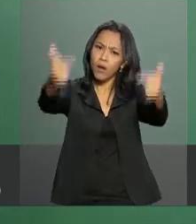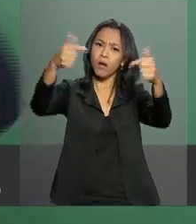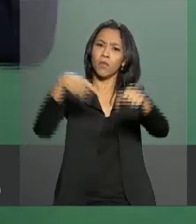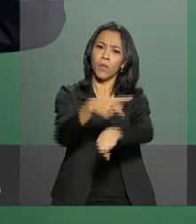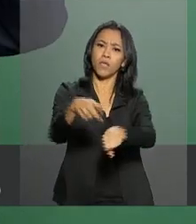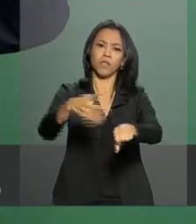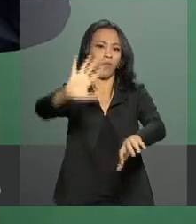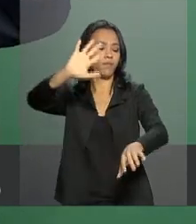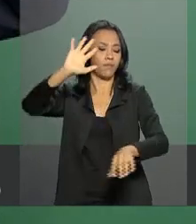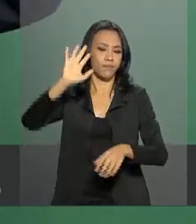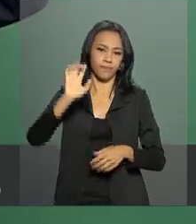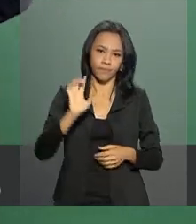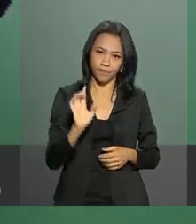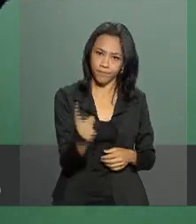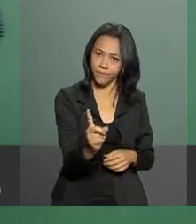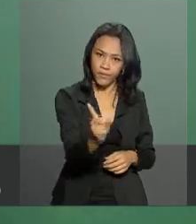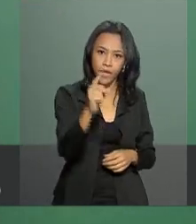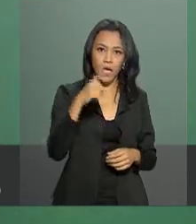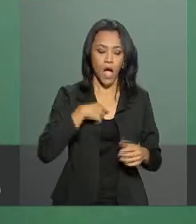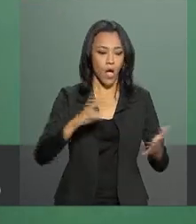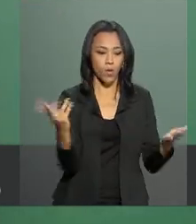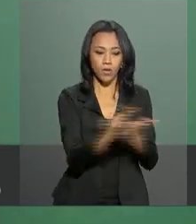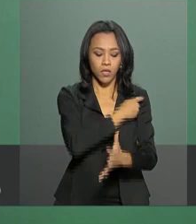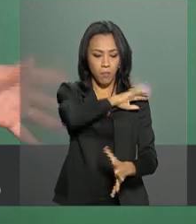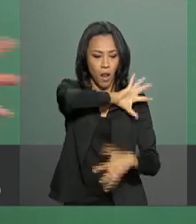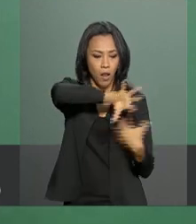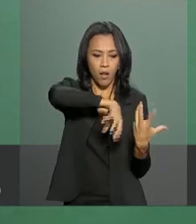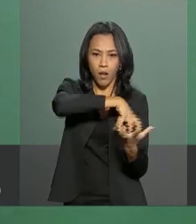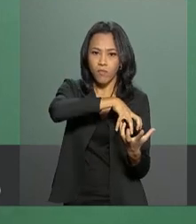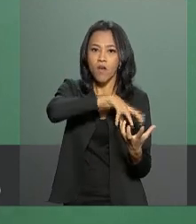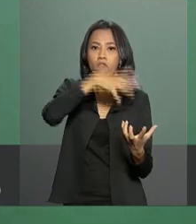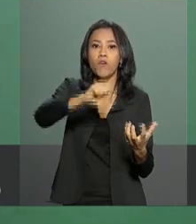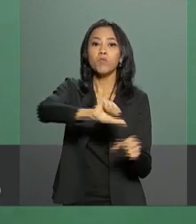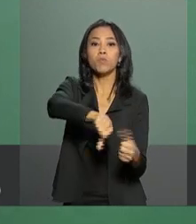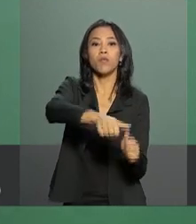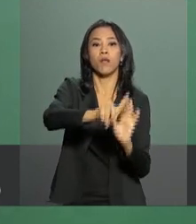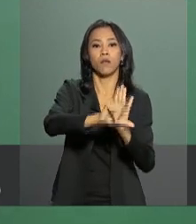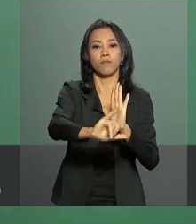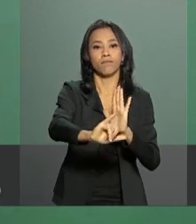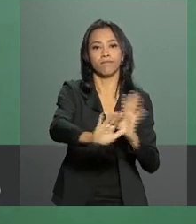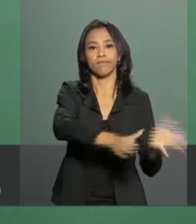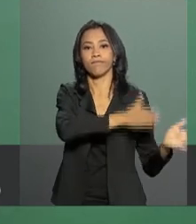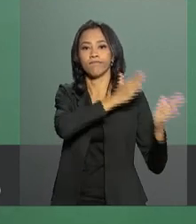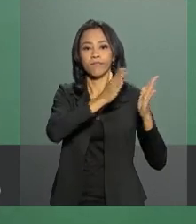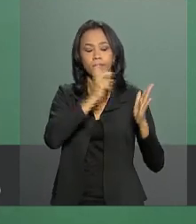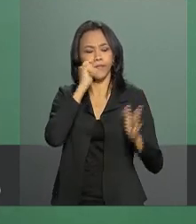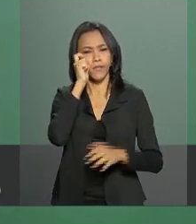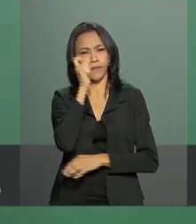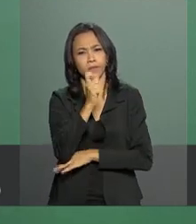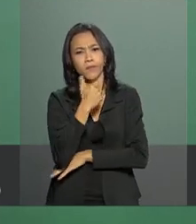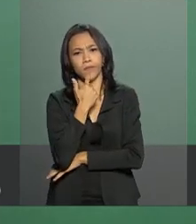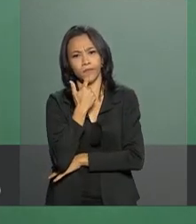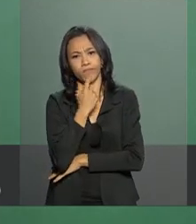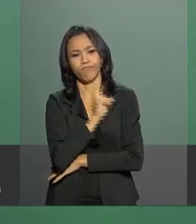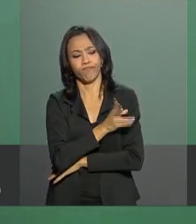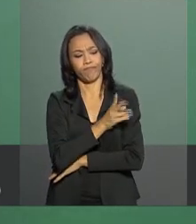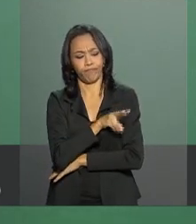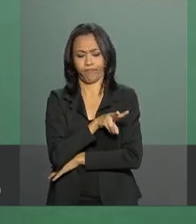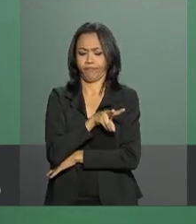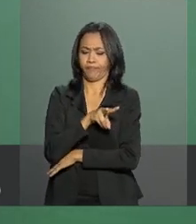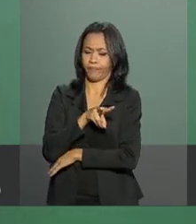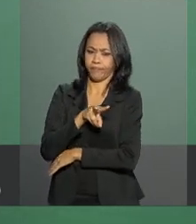não nós temos uma crise institucional precisamos modificar o país interessante quando nós